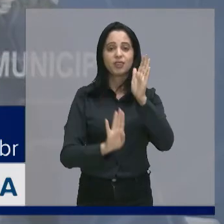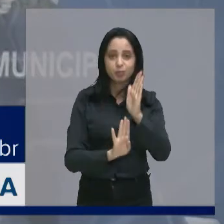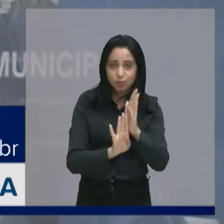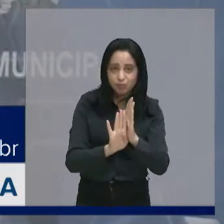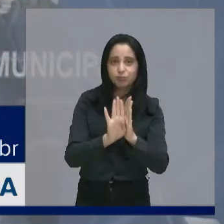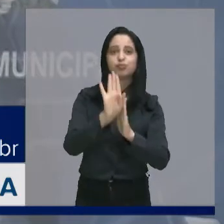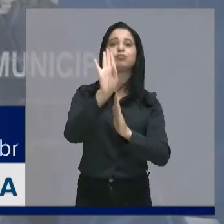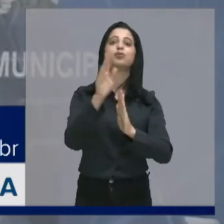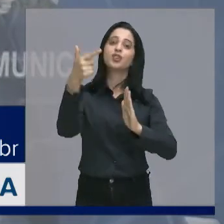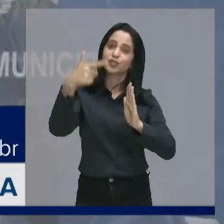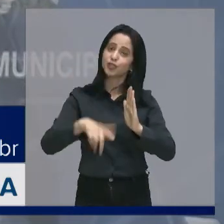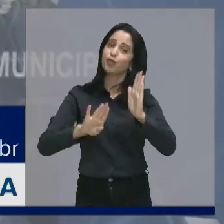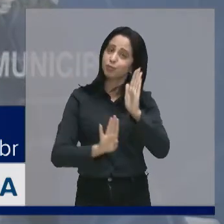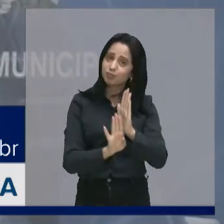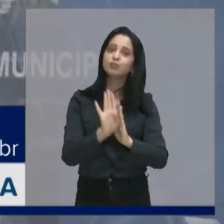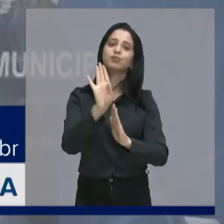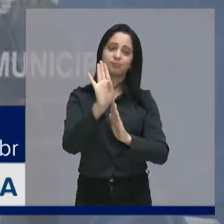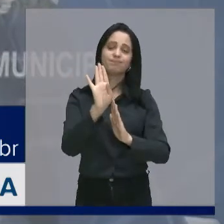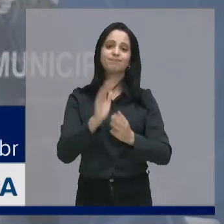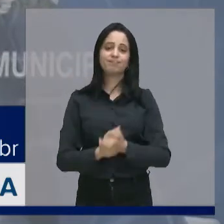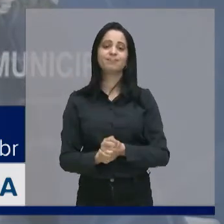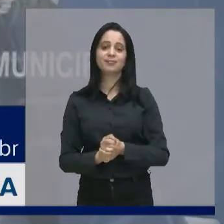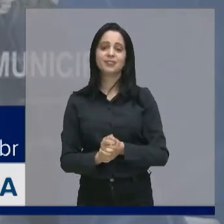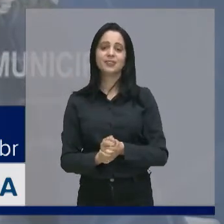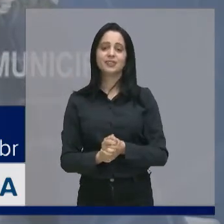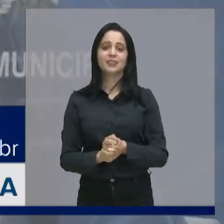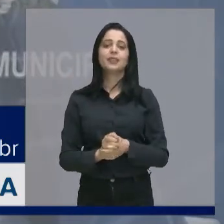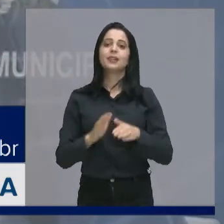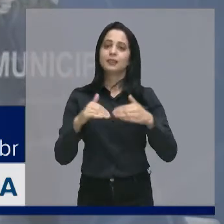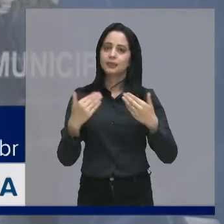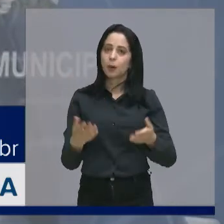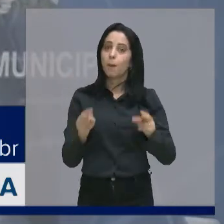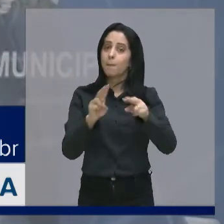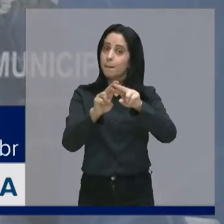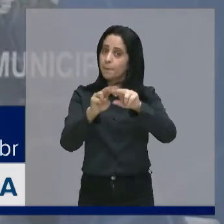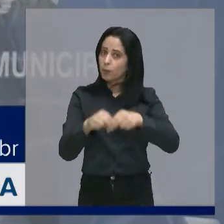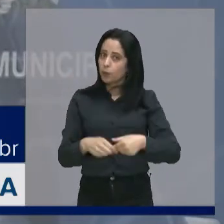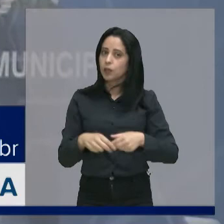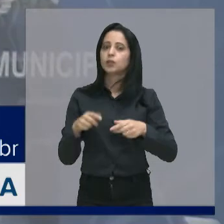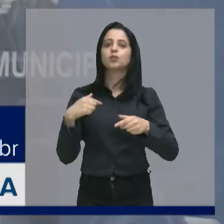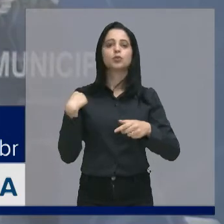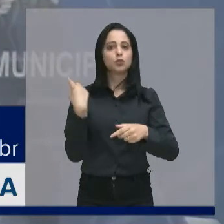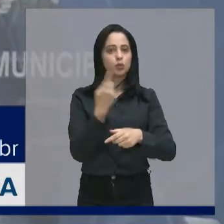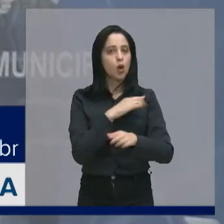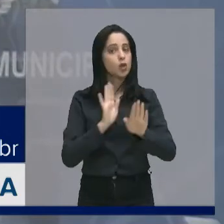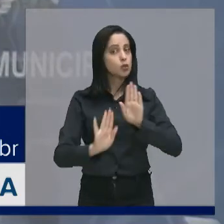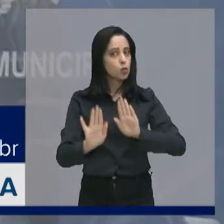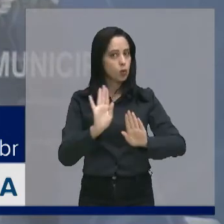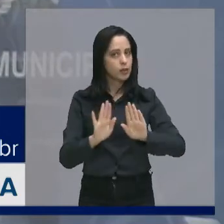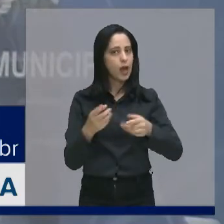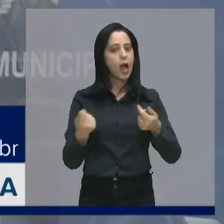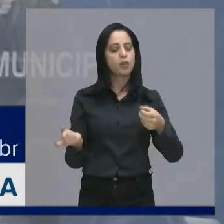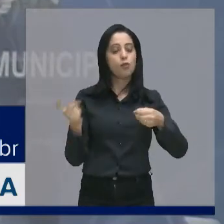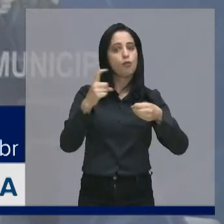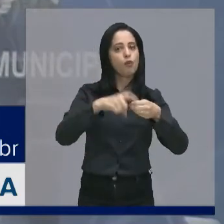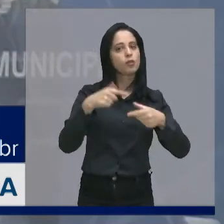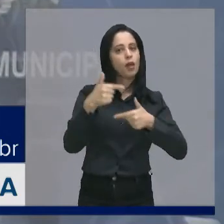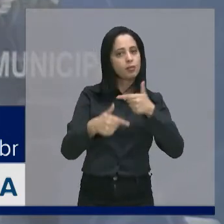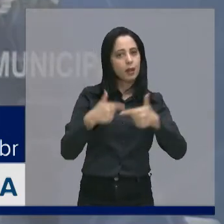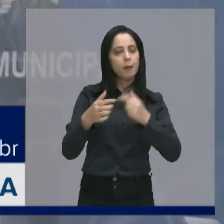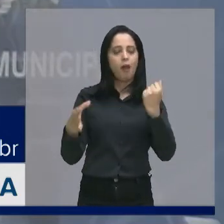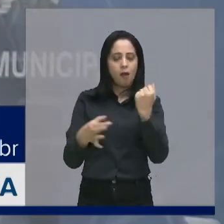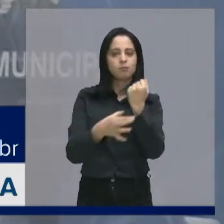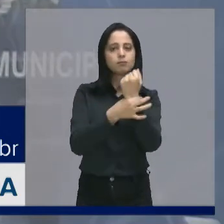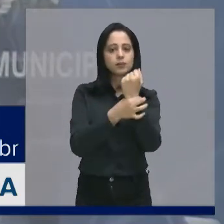essa pandemia e que a gente possa voltar às nossas atividades normais em segurança. E